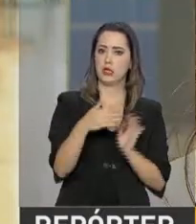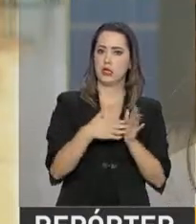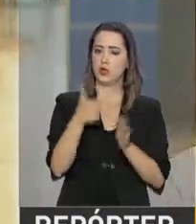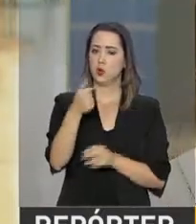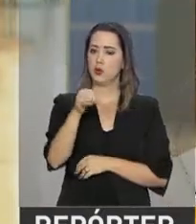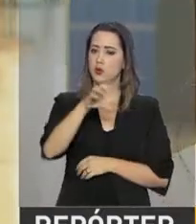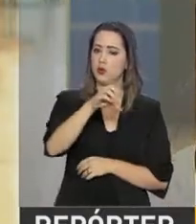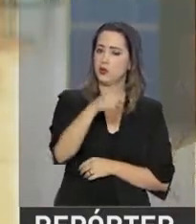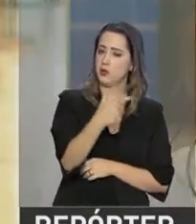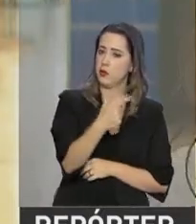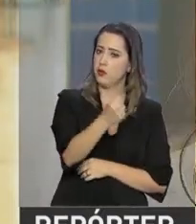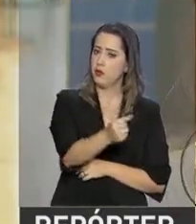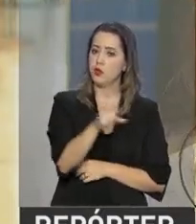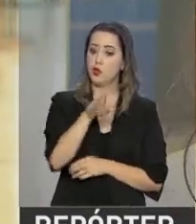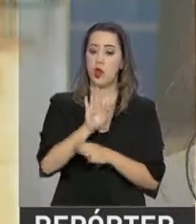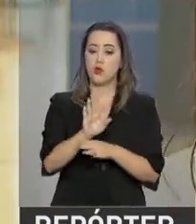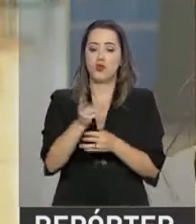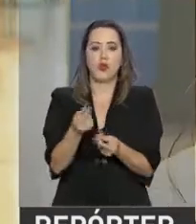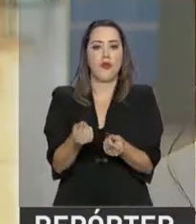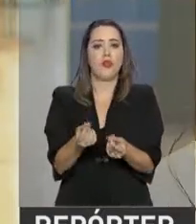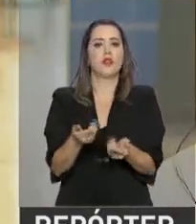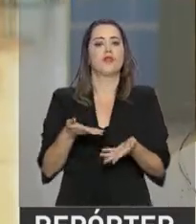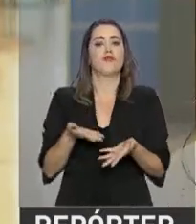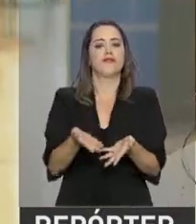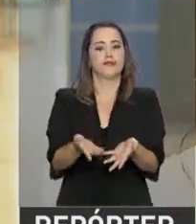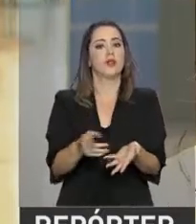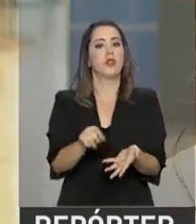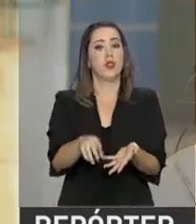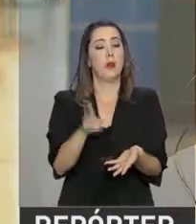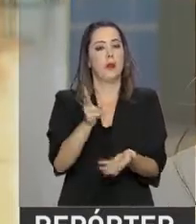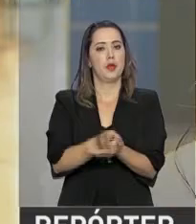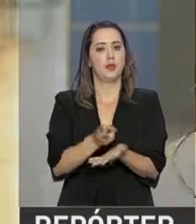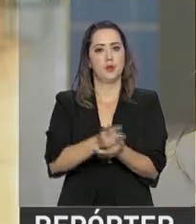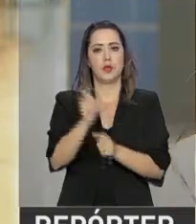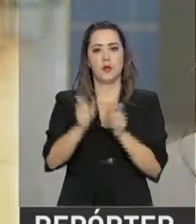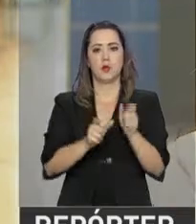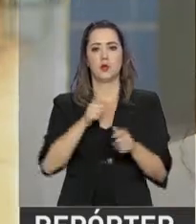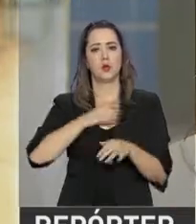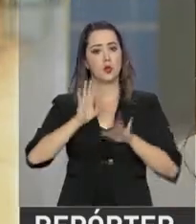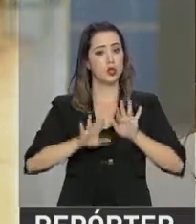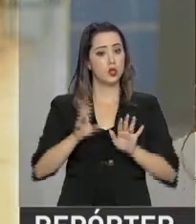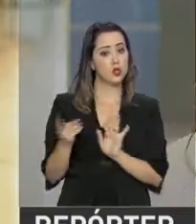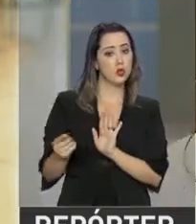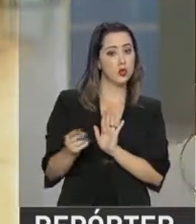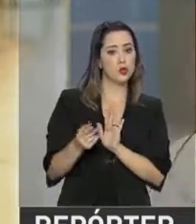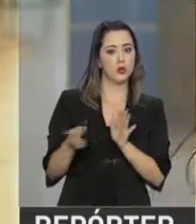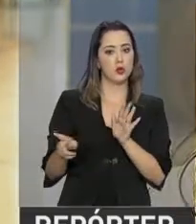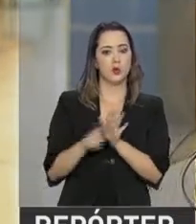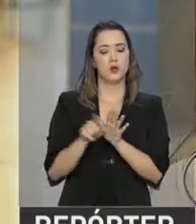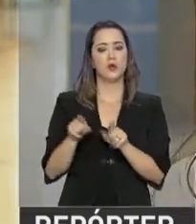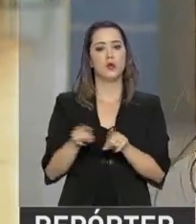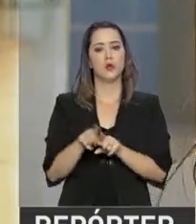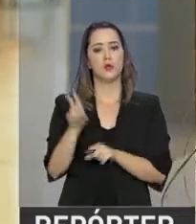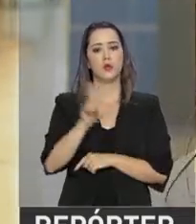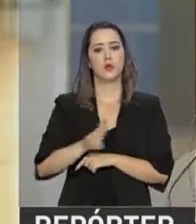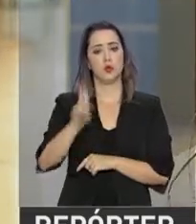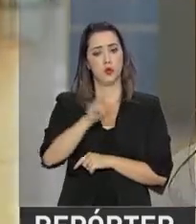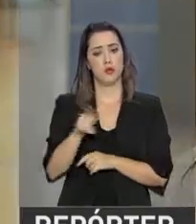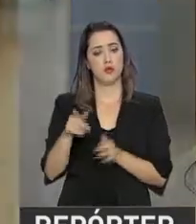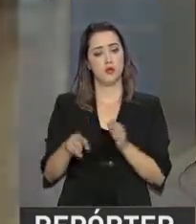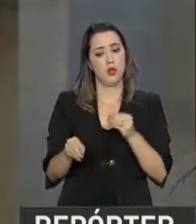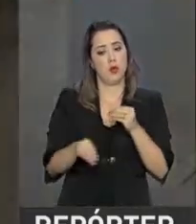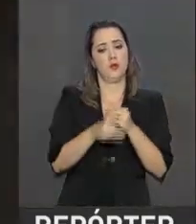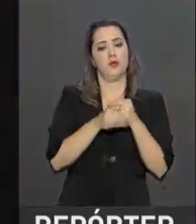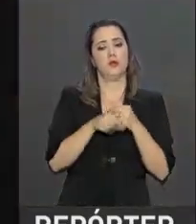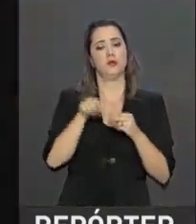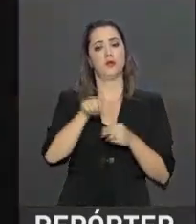2020 e projetos que vão receber aporte financeiro. Então, ainda que o produtor tenha algum recurso já captado, ele também pode se inscrever para a